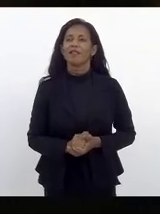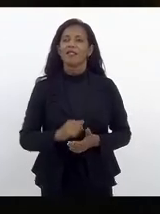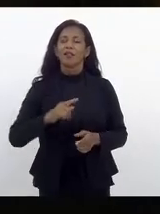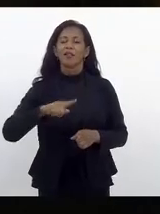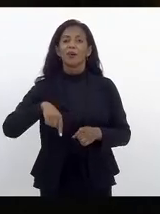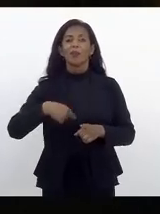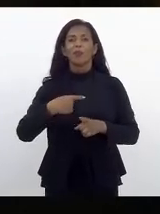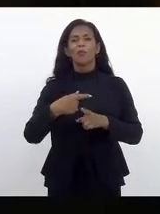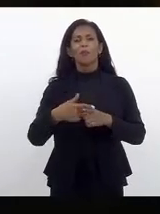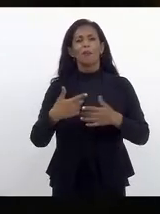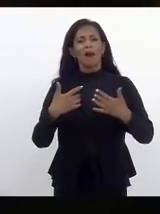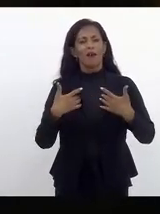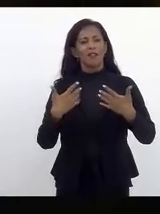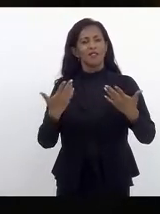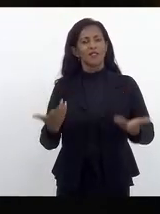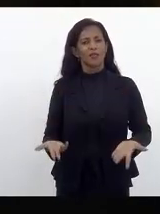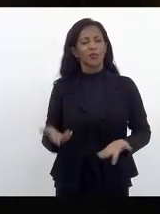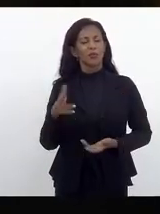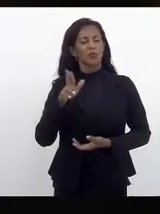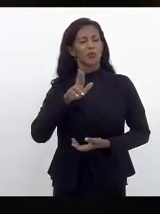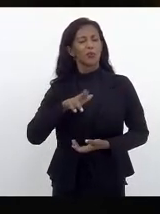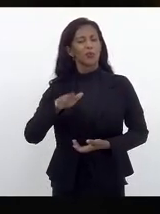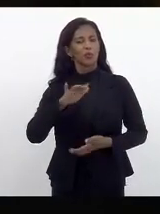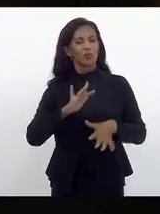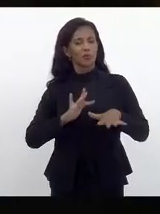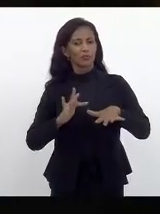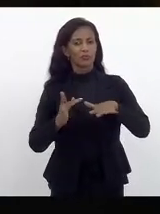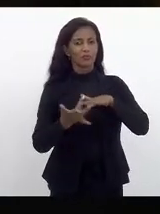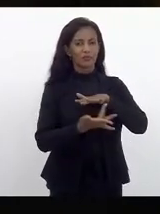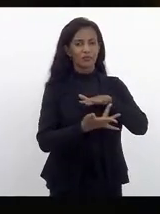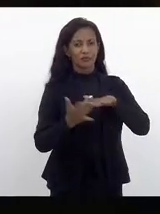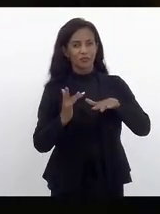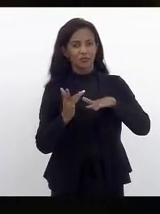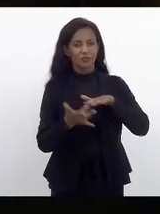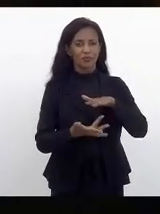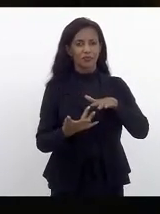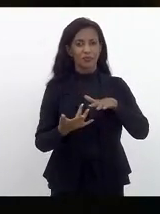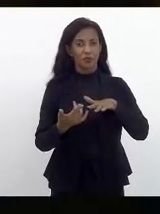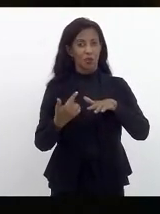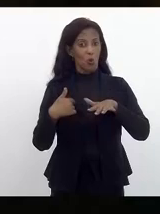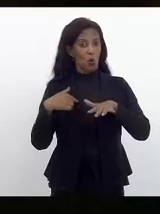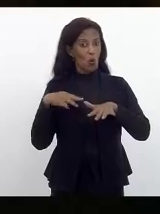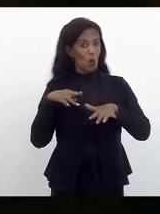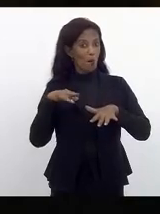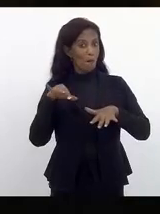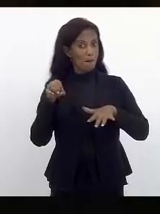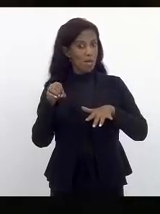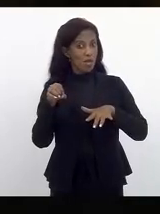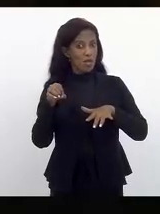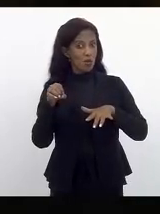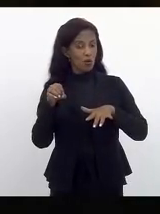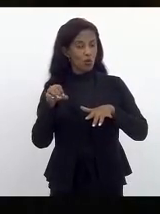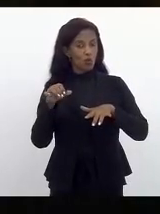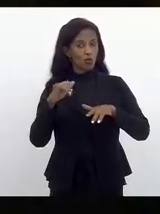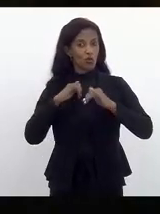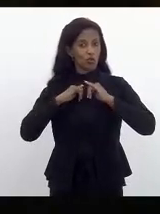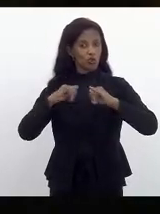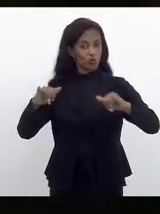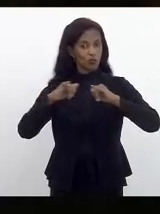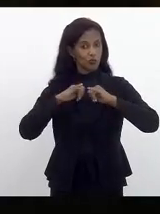que eu seja uma usuária assídua das redes sociais, como meio de divulgação dos